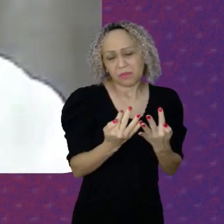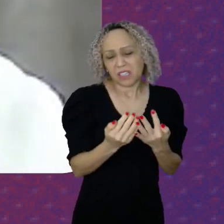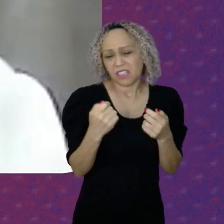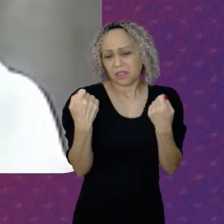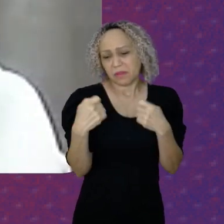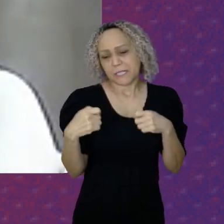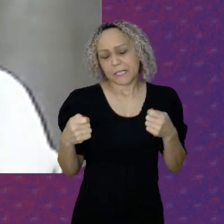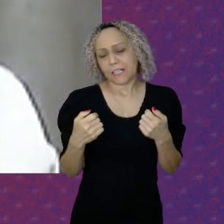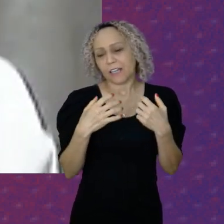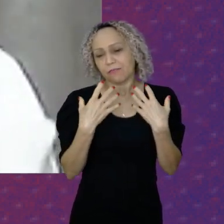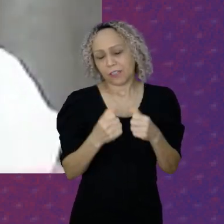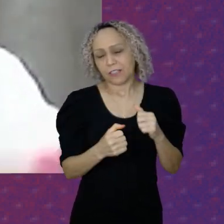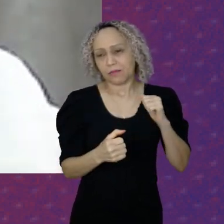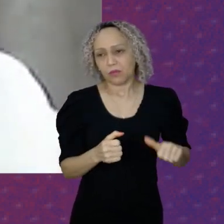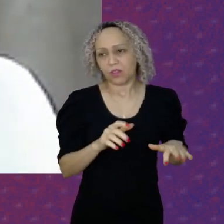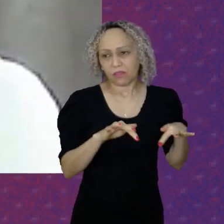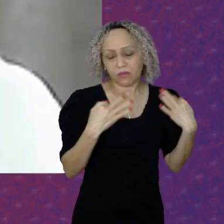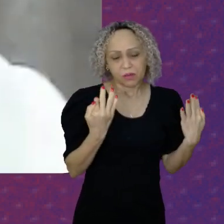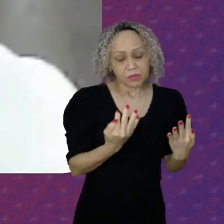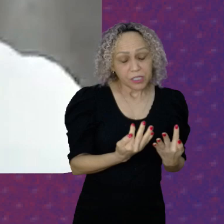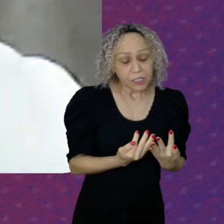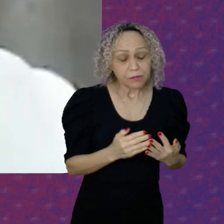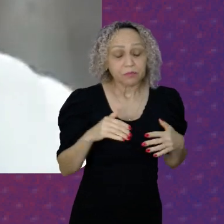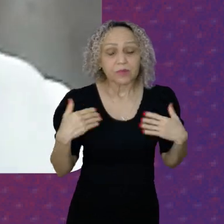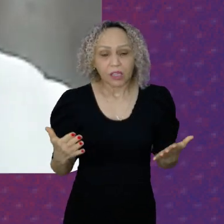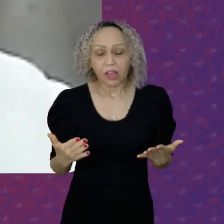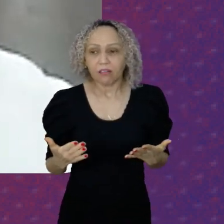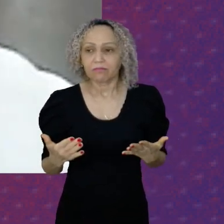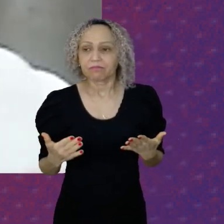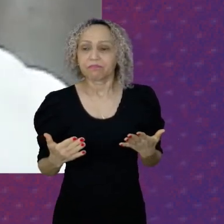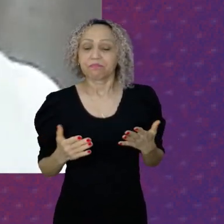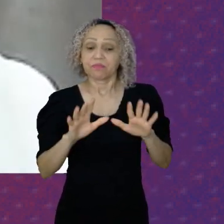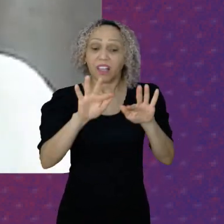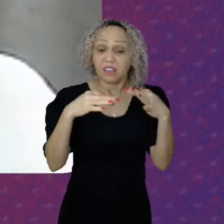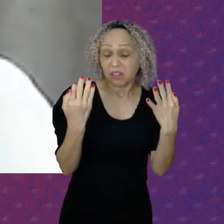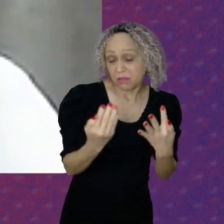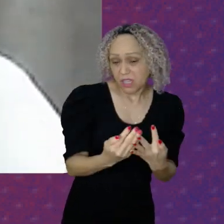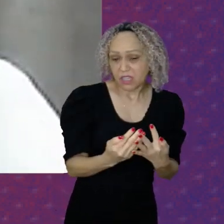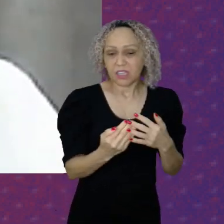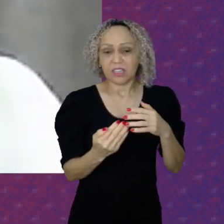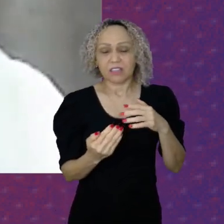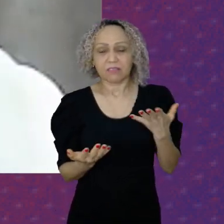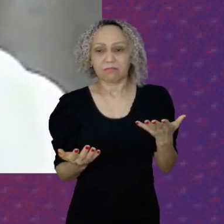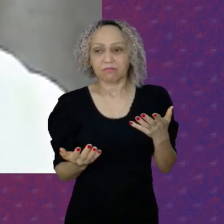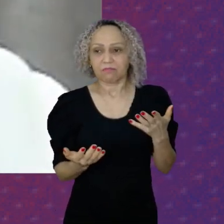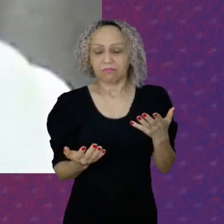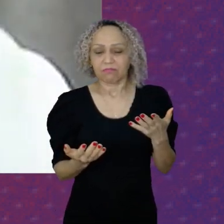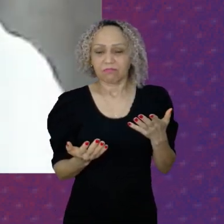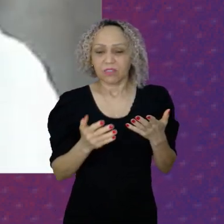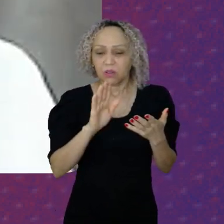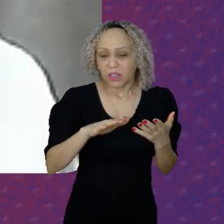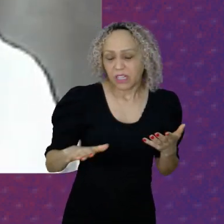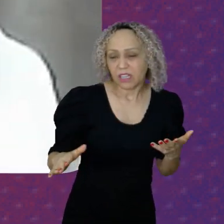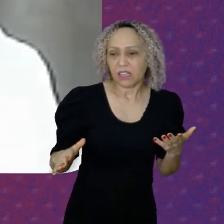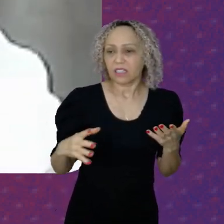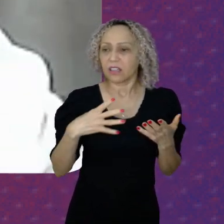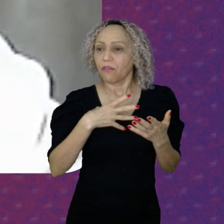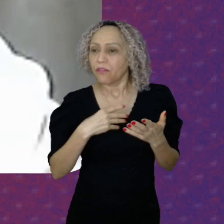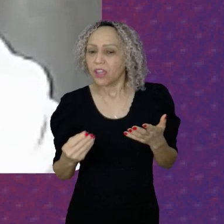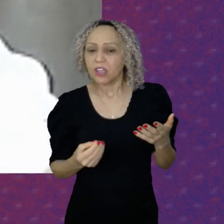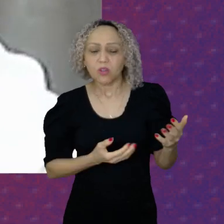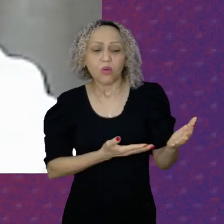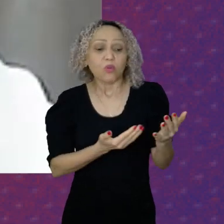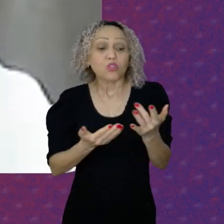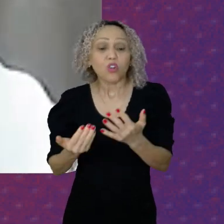estarem as famílias com as suas crianças na escola, com seus filhos, jovens também, na escola, e de estarem todos